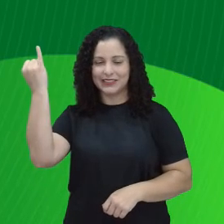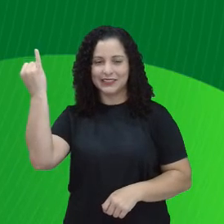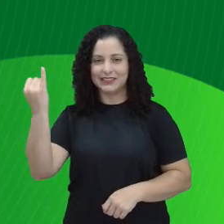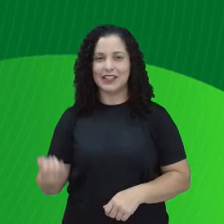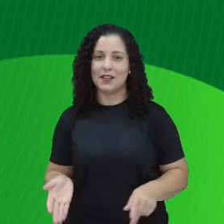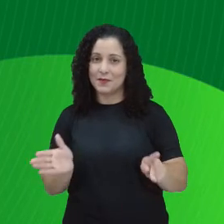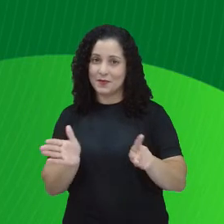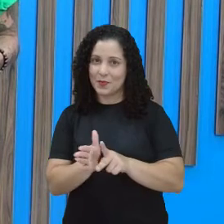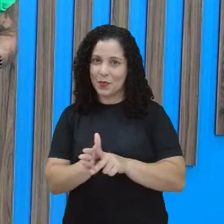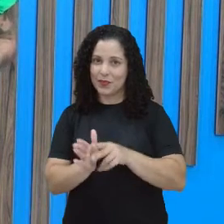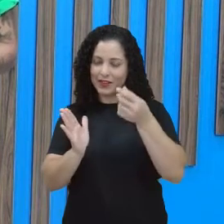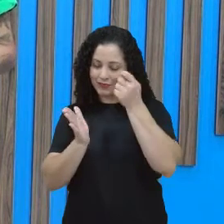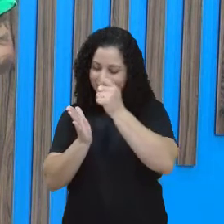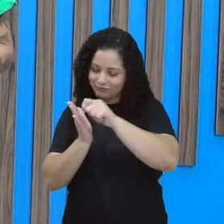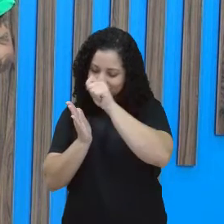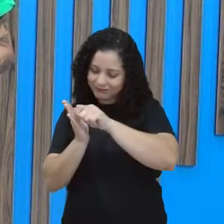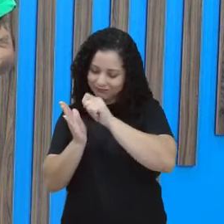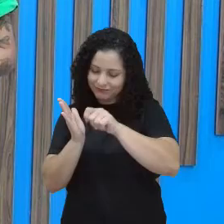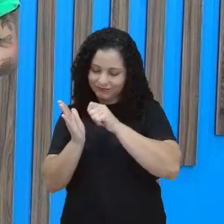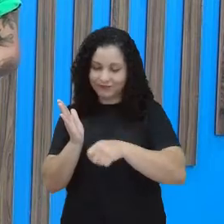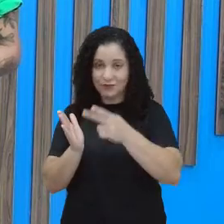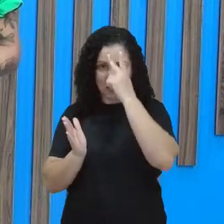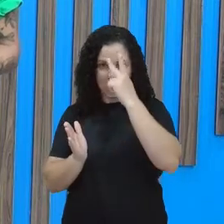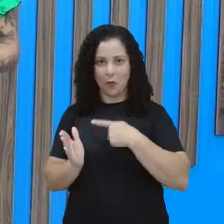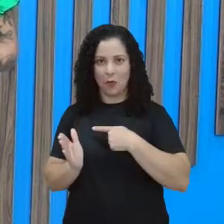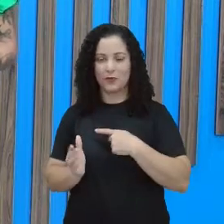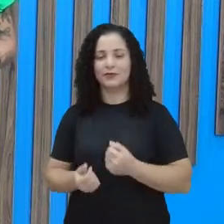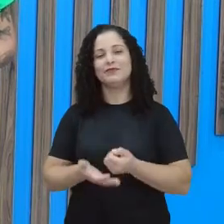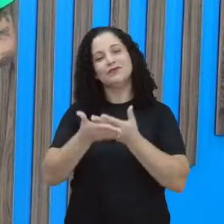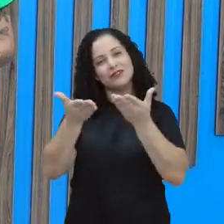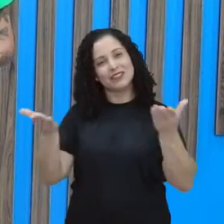a autobiografia, né?